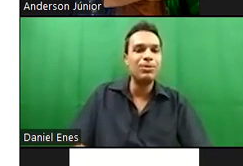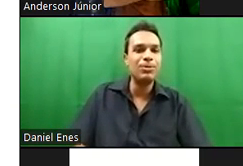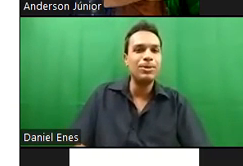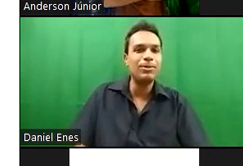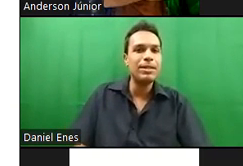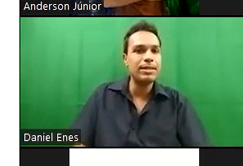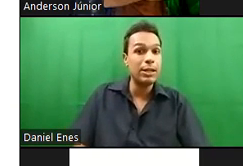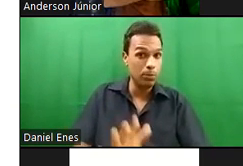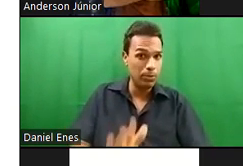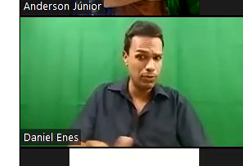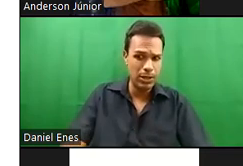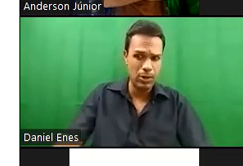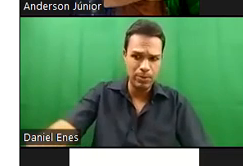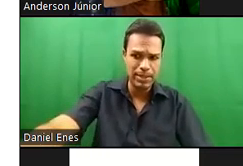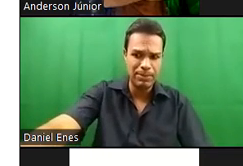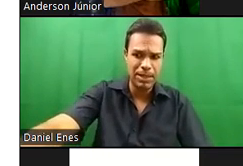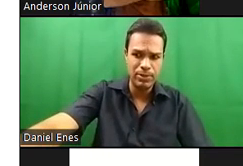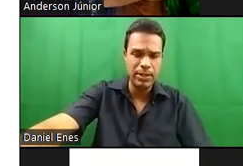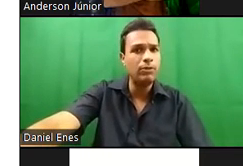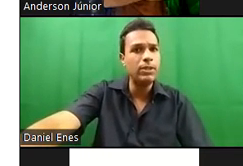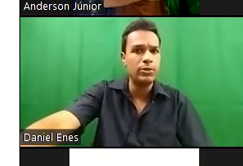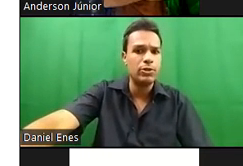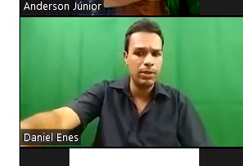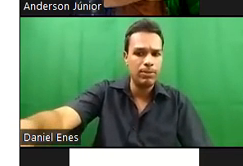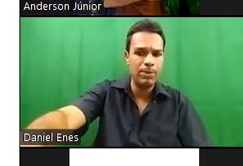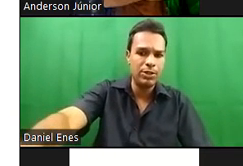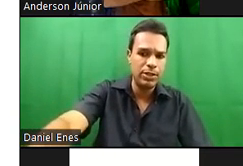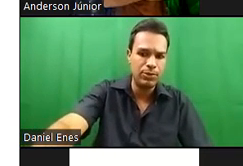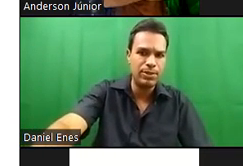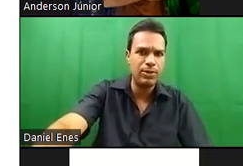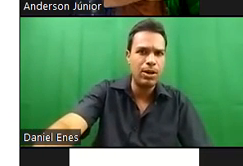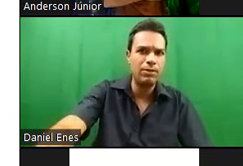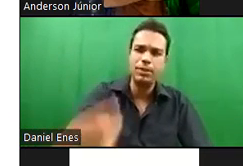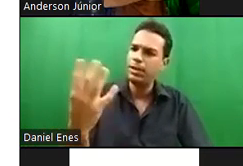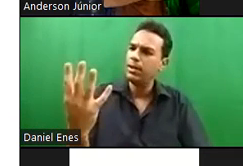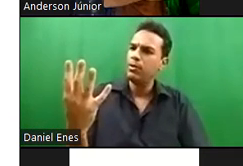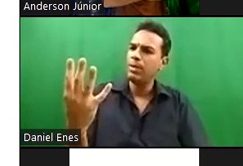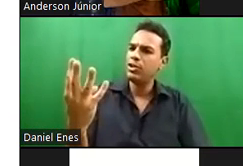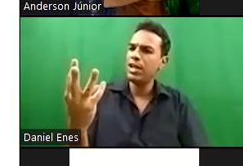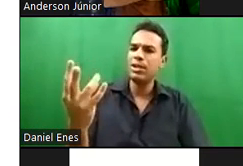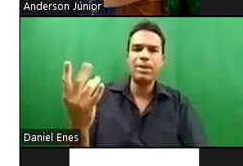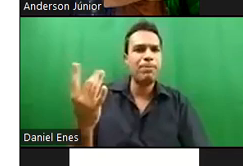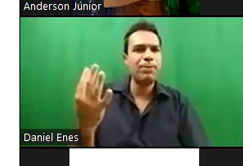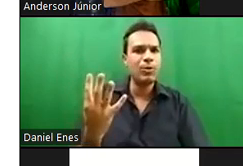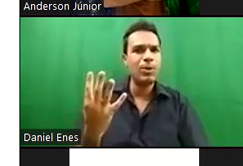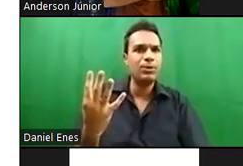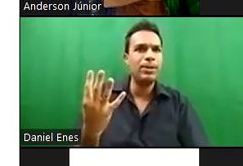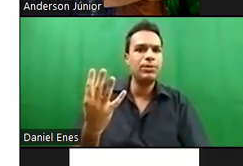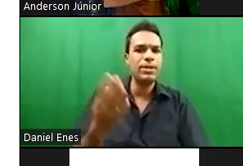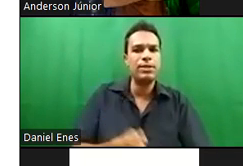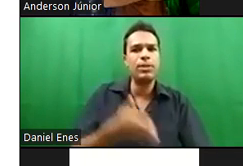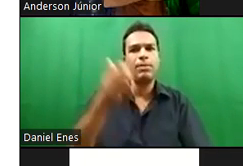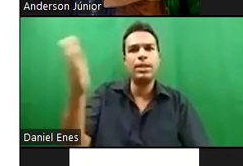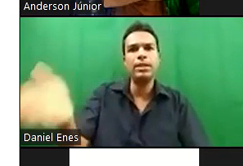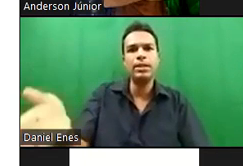trabalho com língua de sinais como profissional. Eu comecei a trabalhar com 19 anos, né? Eu terminei o magistério com 19, o magistério na minha época eram 4 anos.